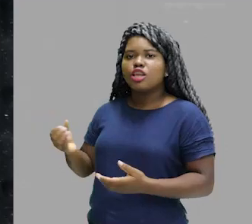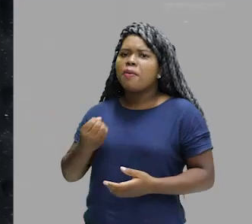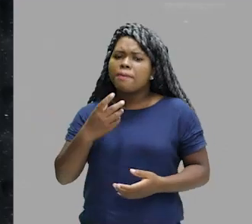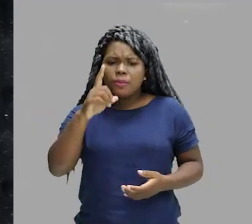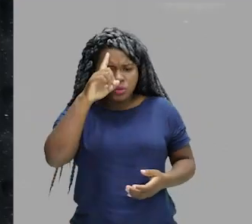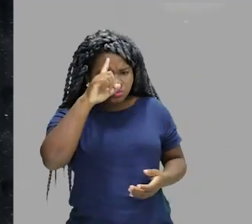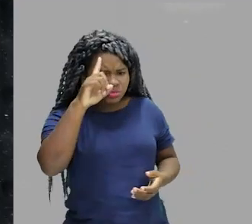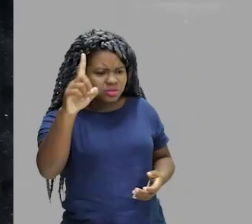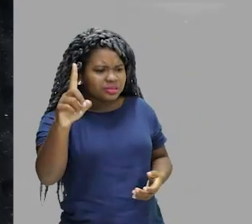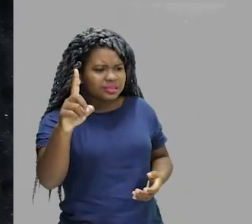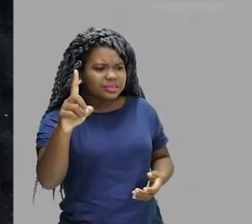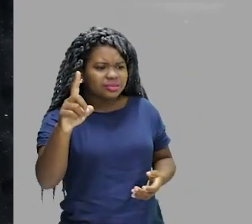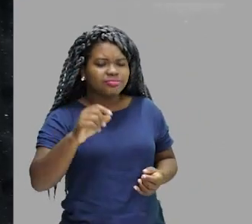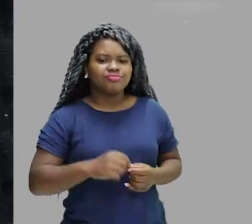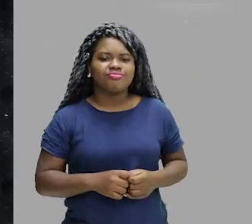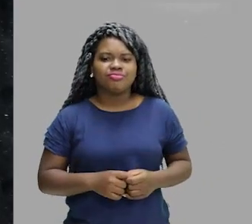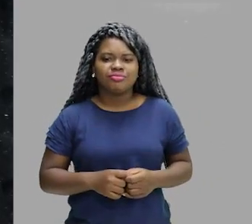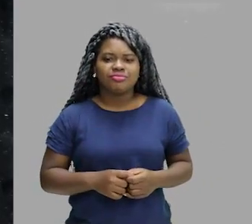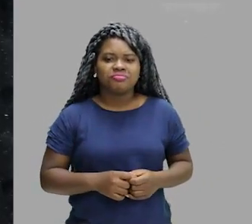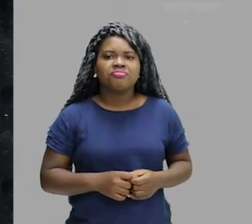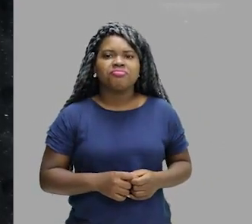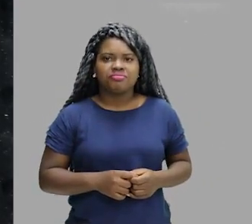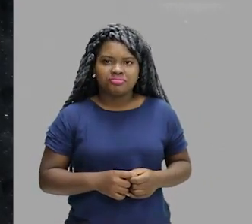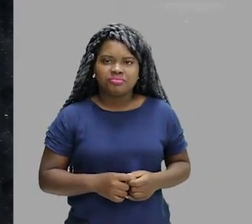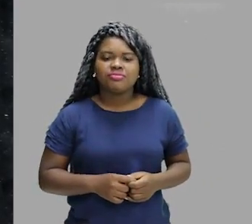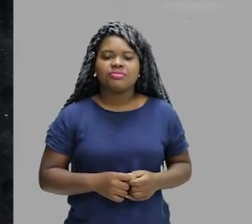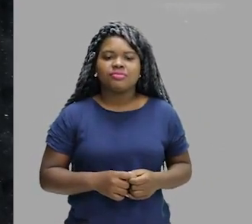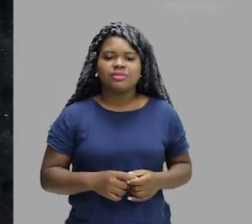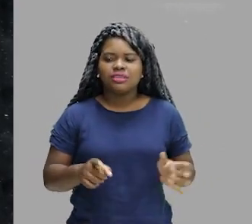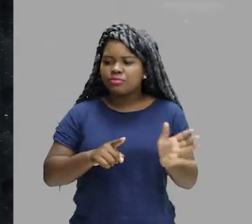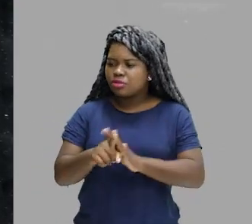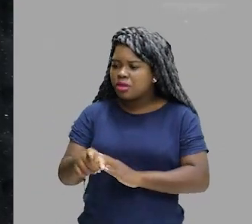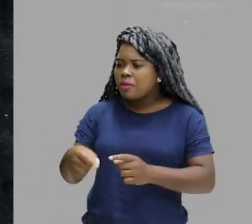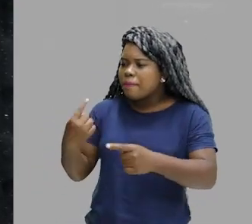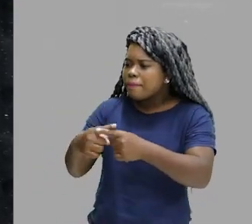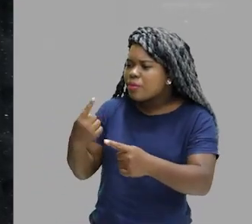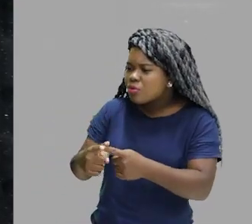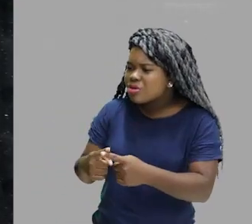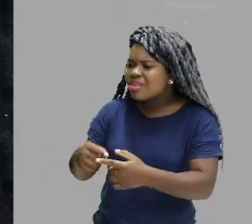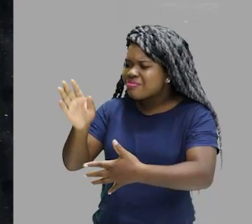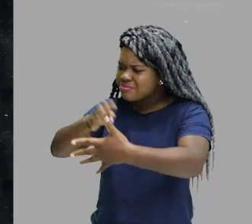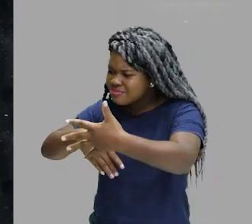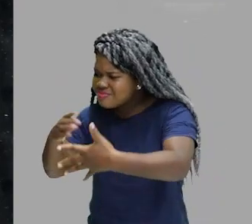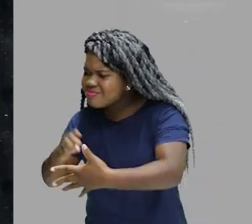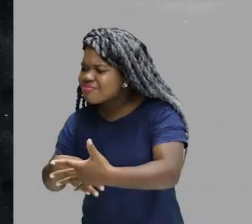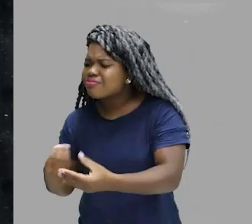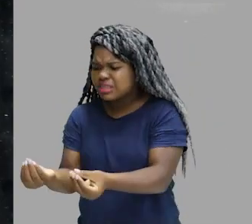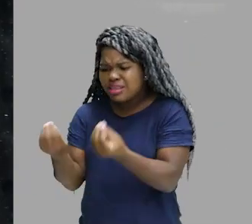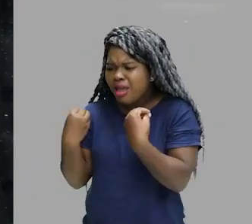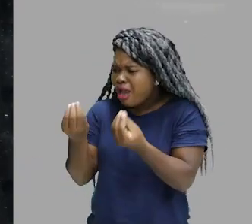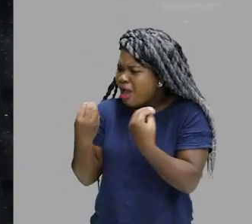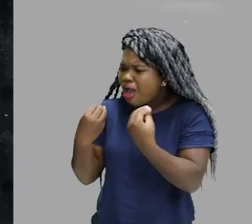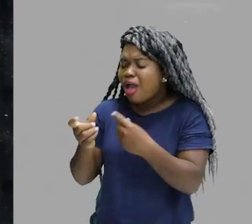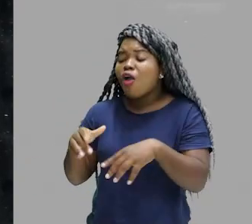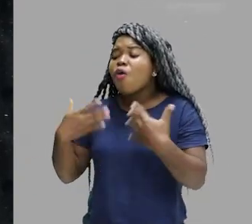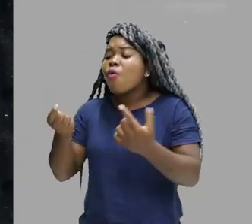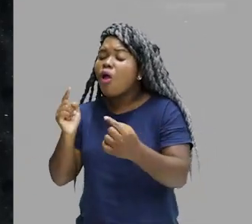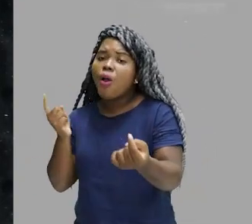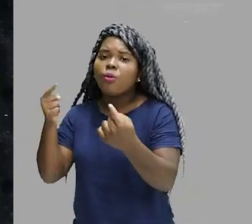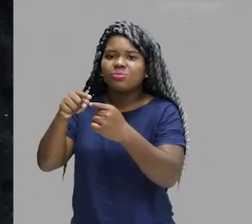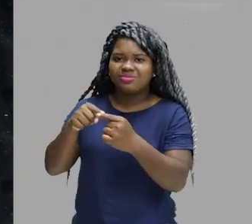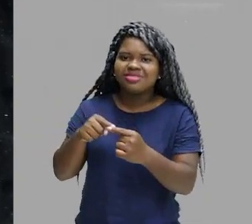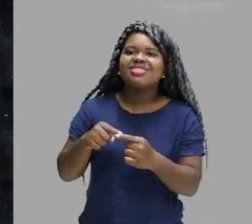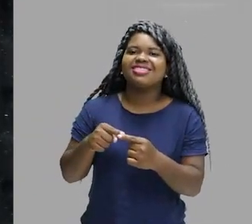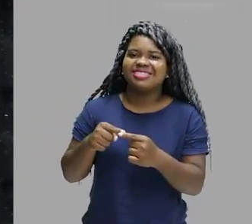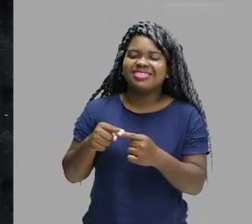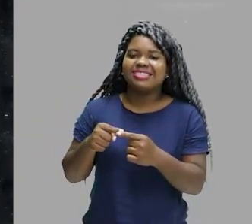perguntam, uma de cabeça baixa, né? E aí ele vai perguntar, por que você pinta? Para quem você pinta? Qual o seu objetivo? Que você... São